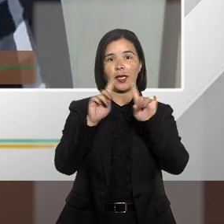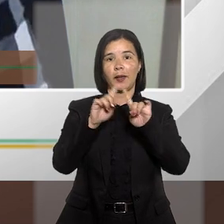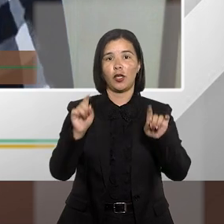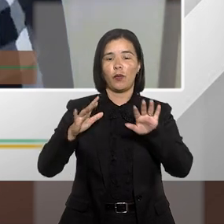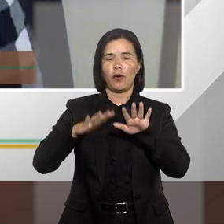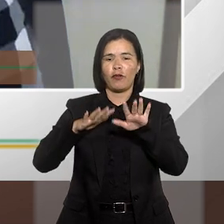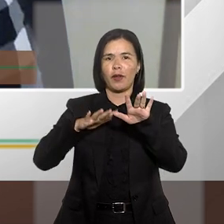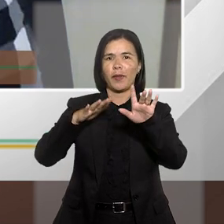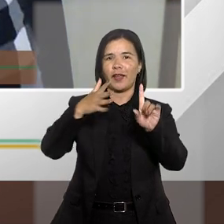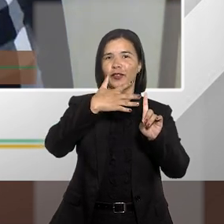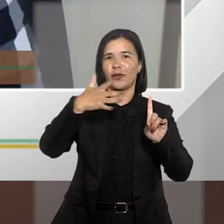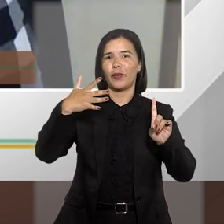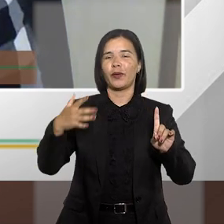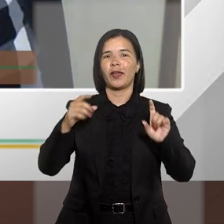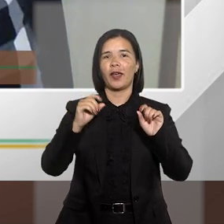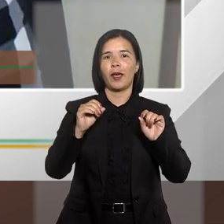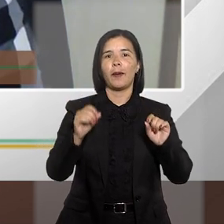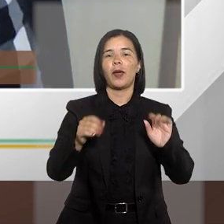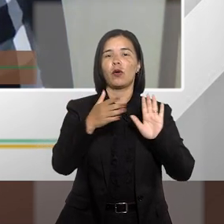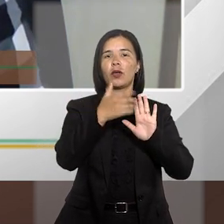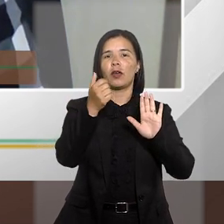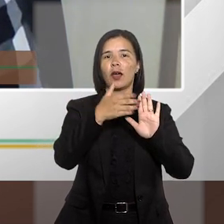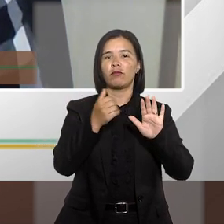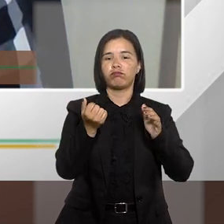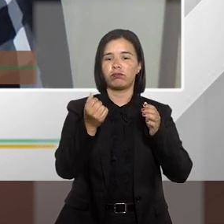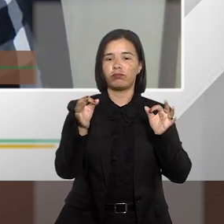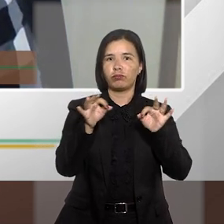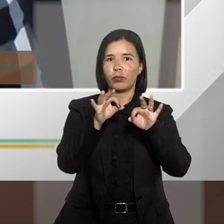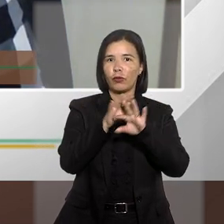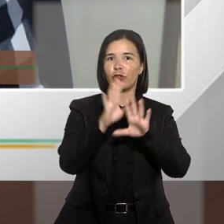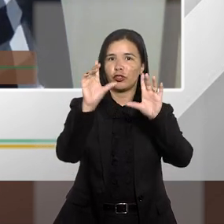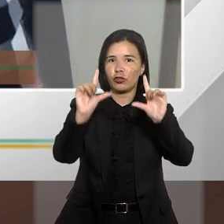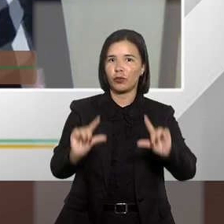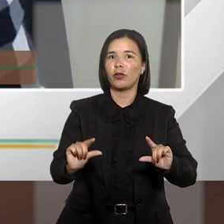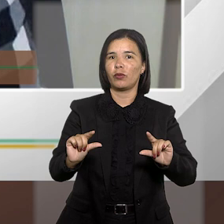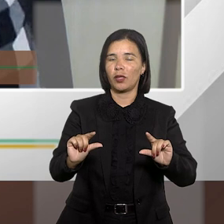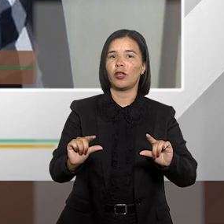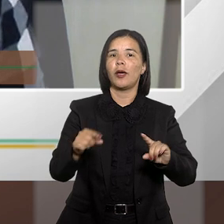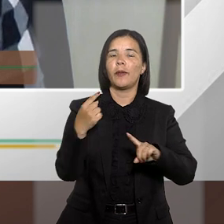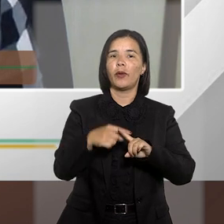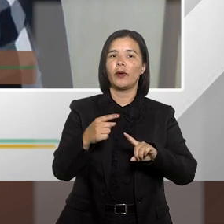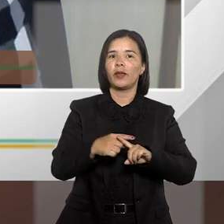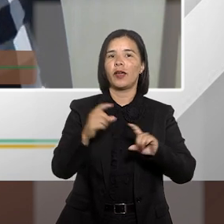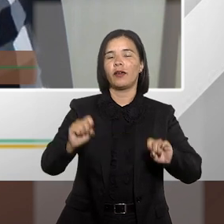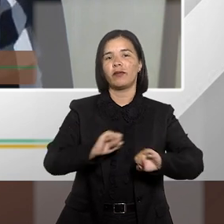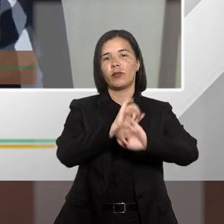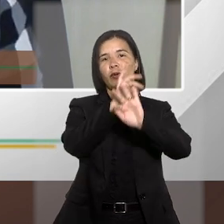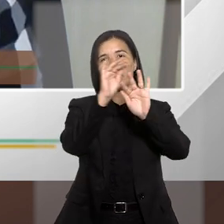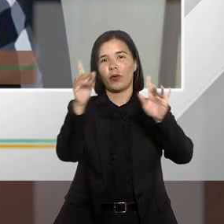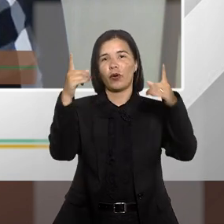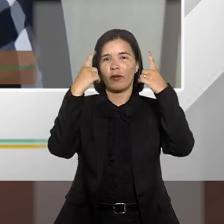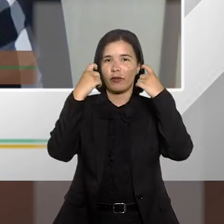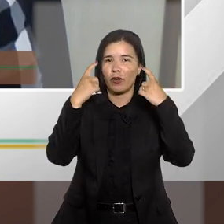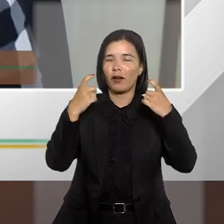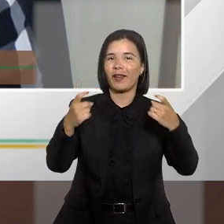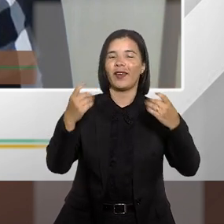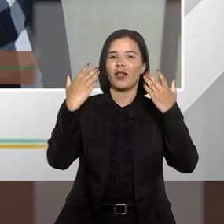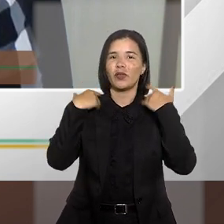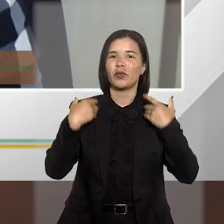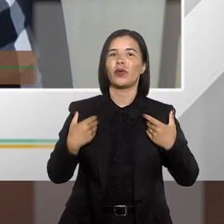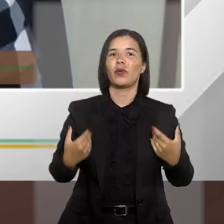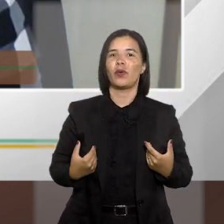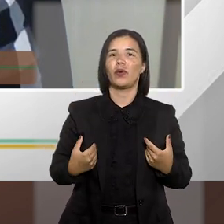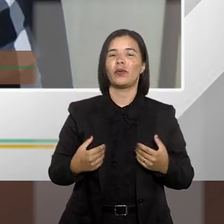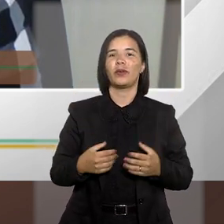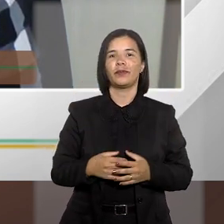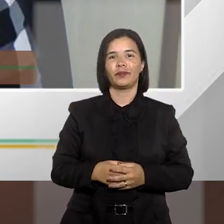na sua conferência tirou muito isso. A LGBT podia, como alguém, falar dessa área de violência sobre os corpos e todos os